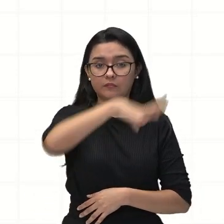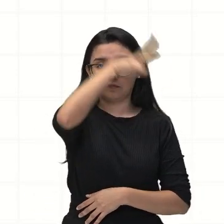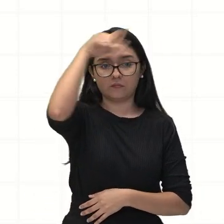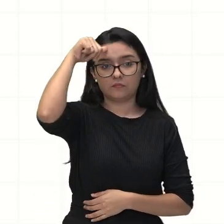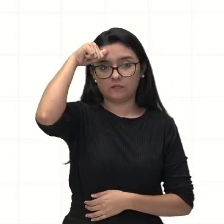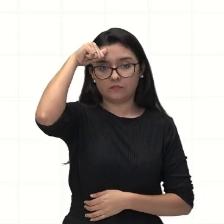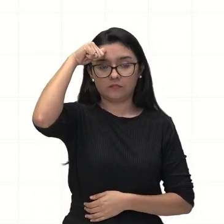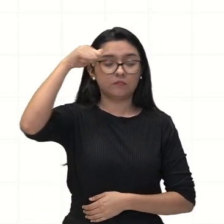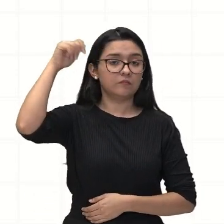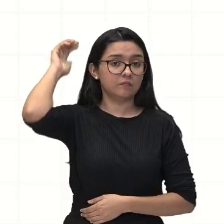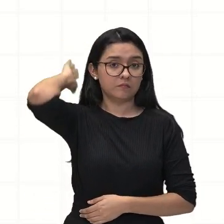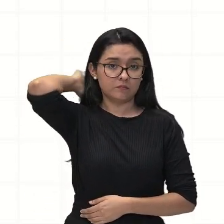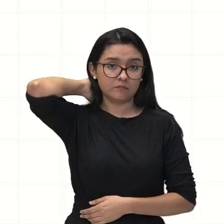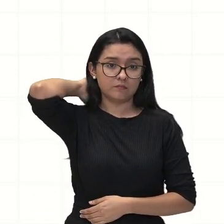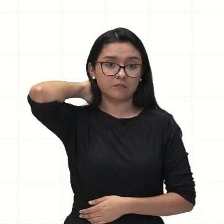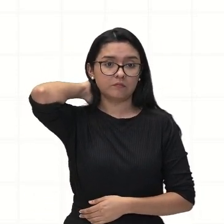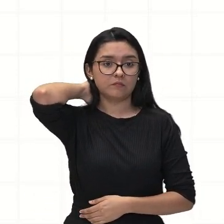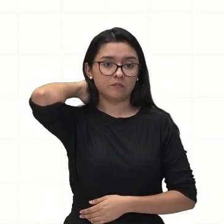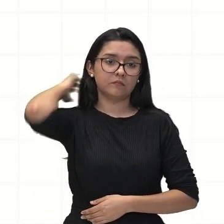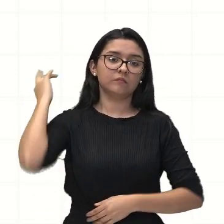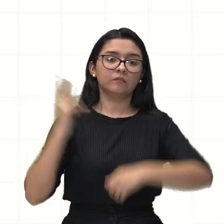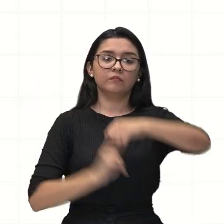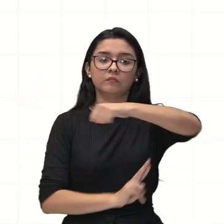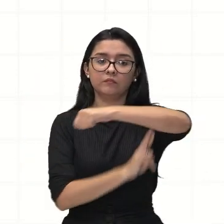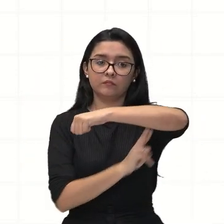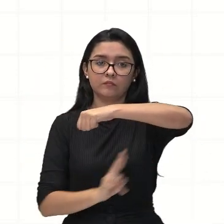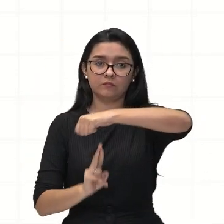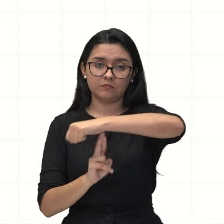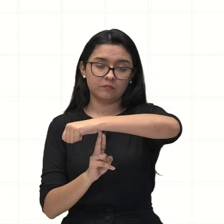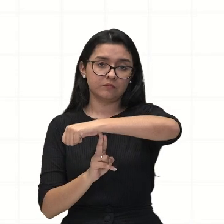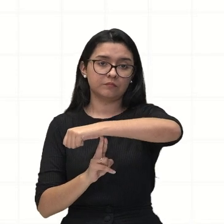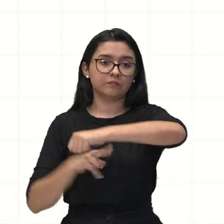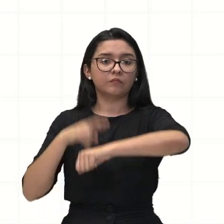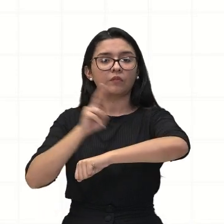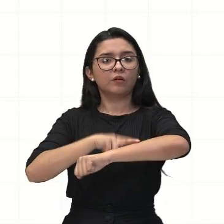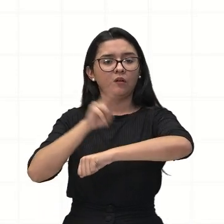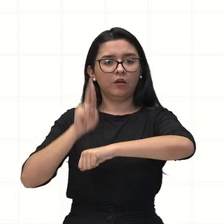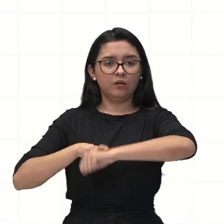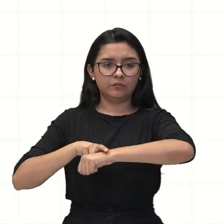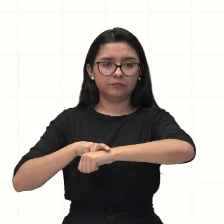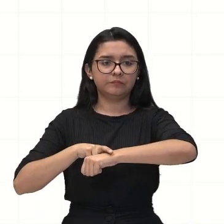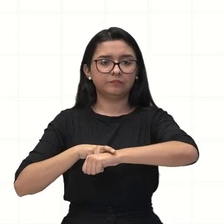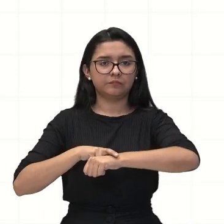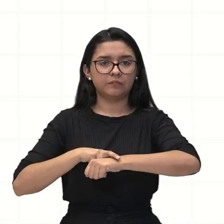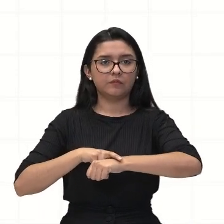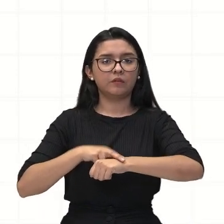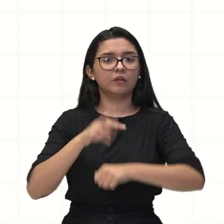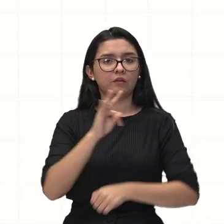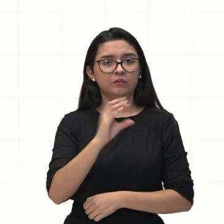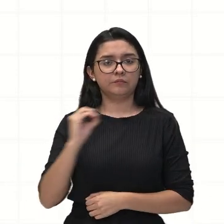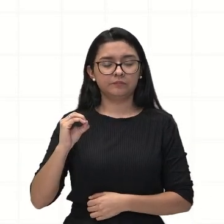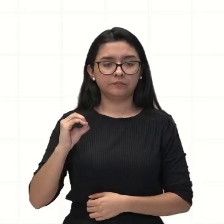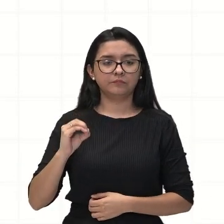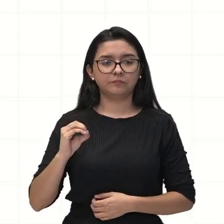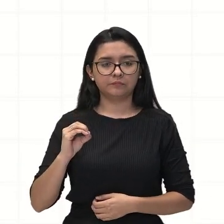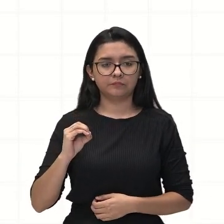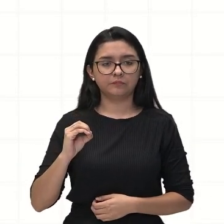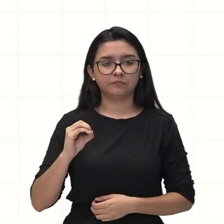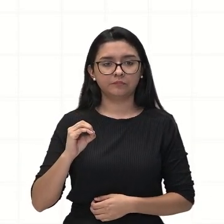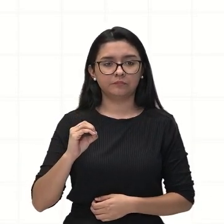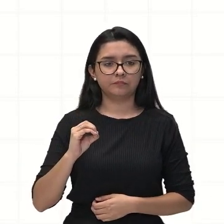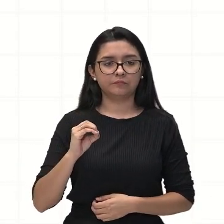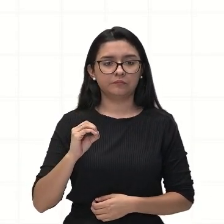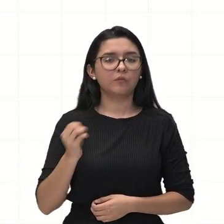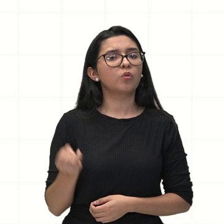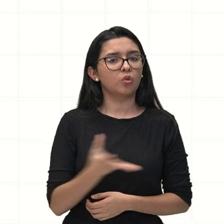Amazonas, Pará, Rondônia, Roraima e o estado mais